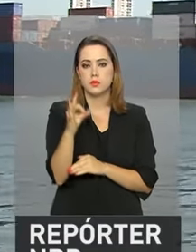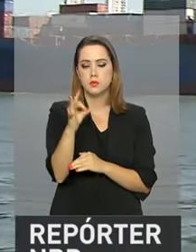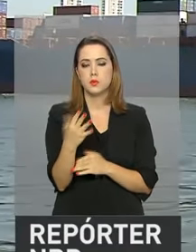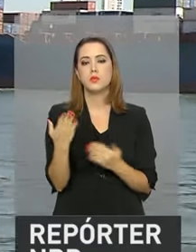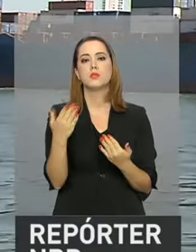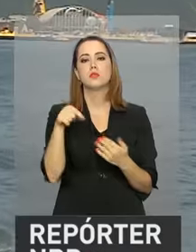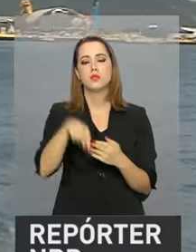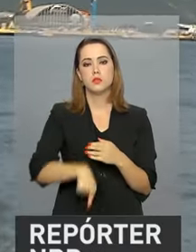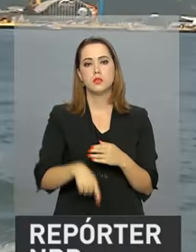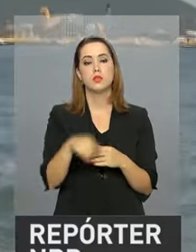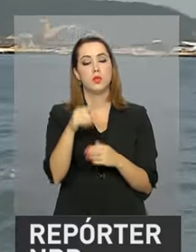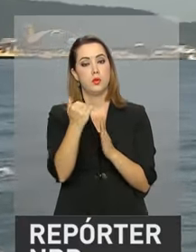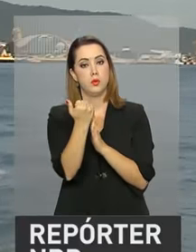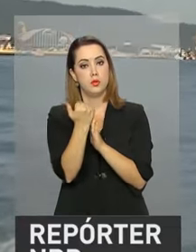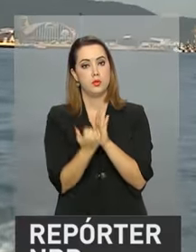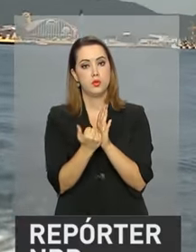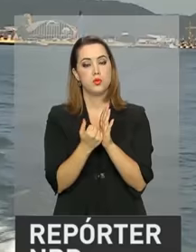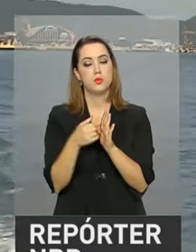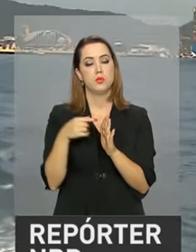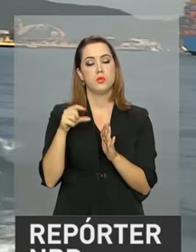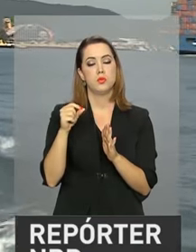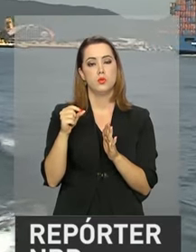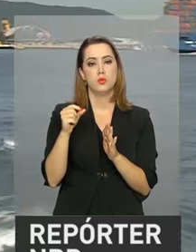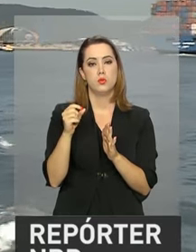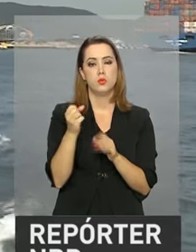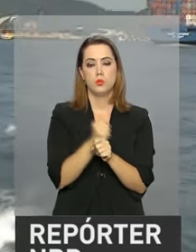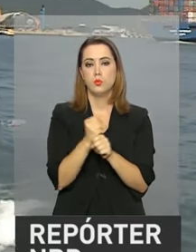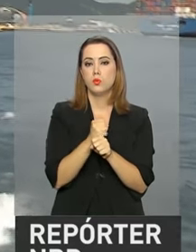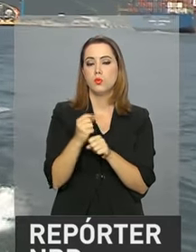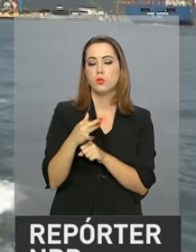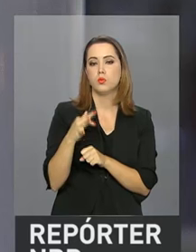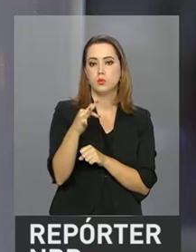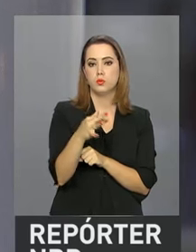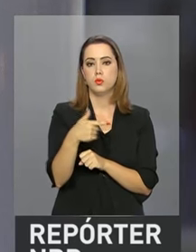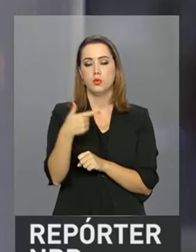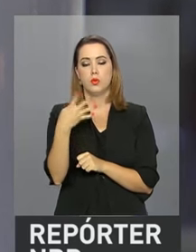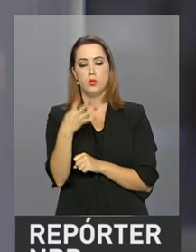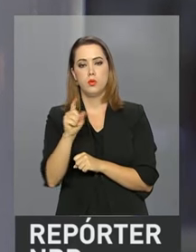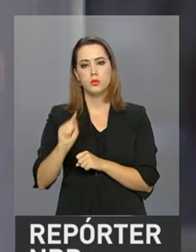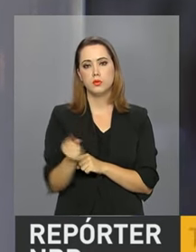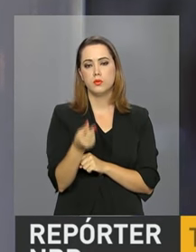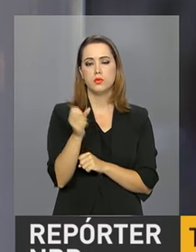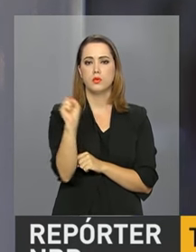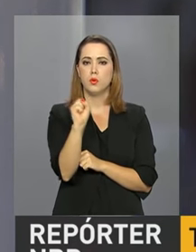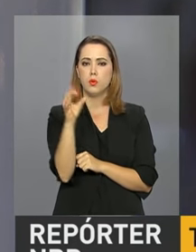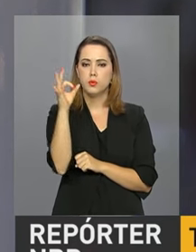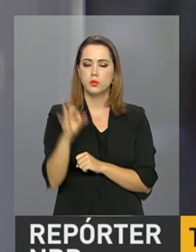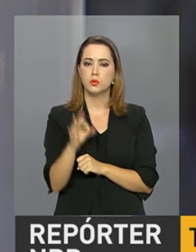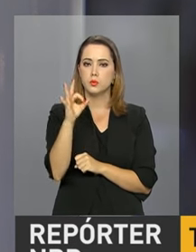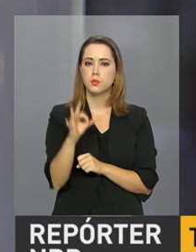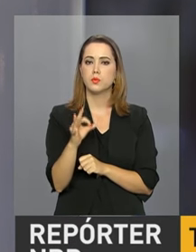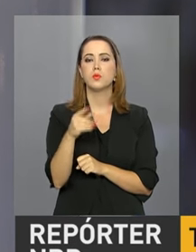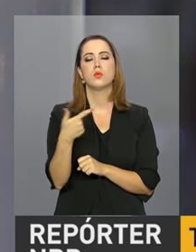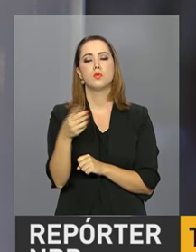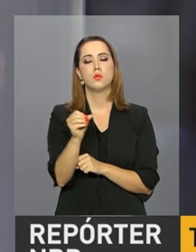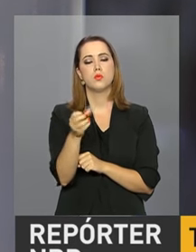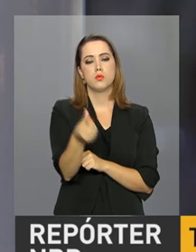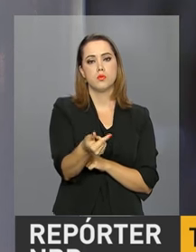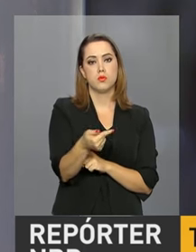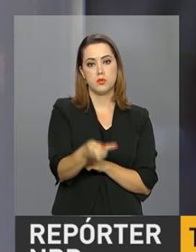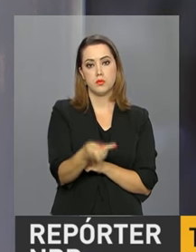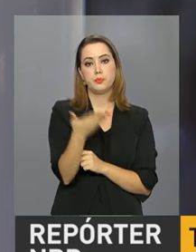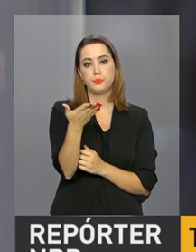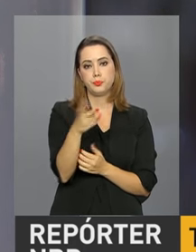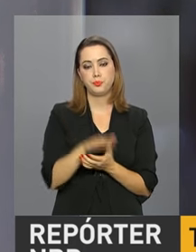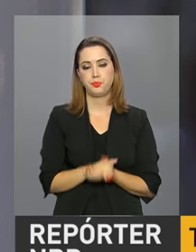agora em 2016 para 4,8% em 2017. O ministro da Fazenda, Henrique Meirelles, explicou que a proposta